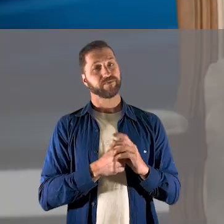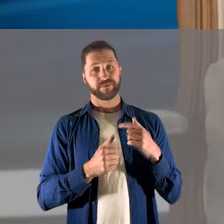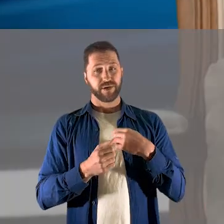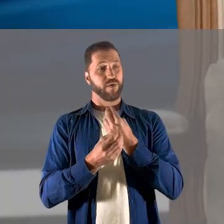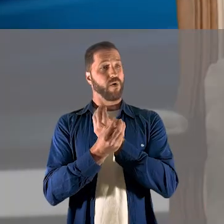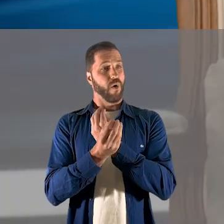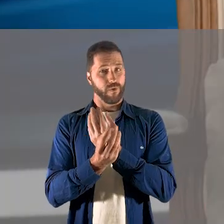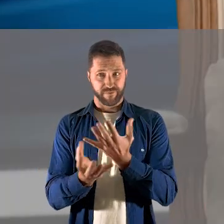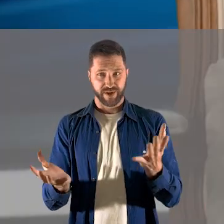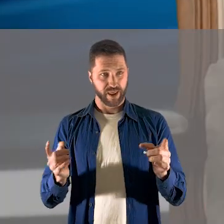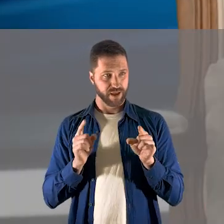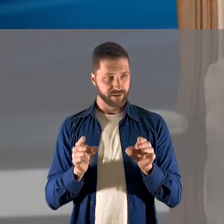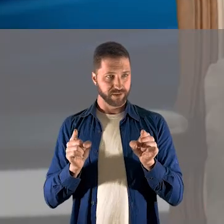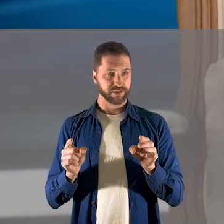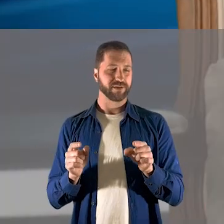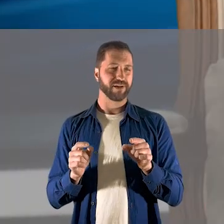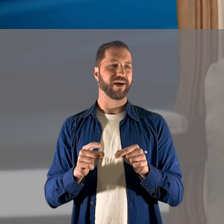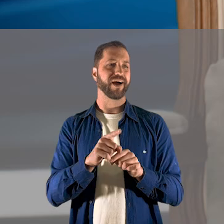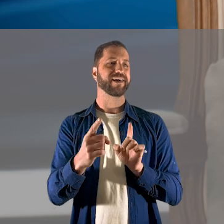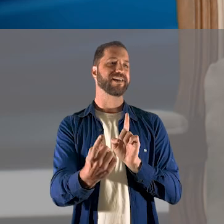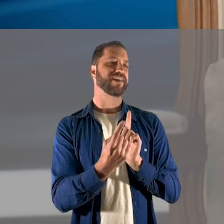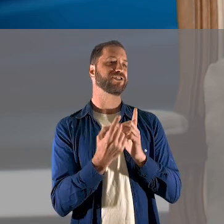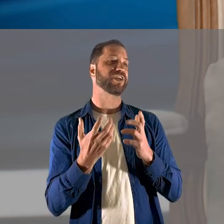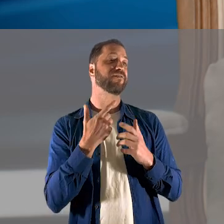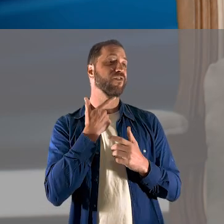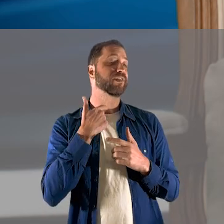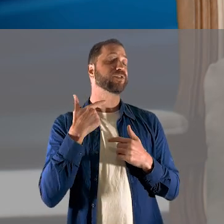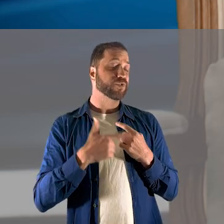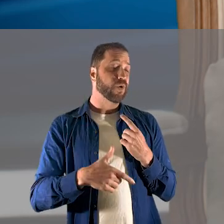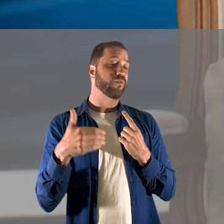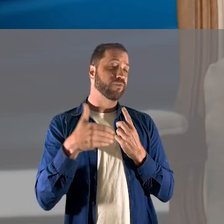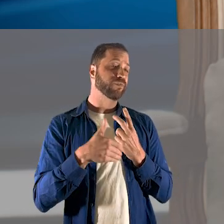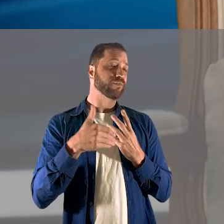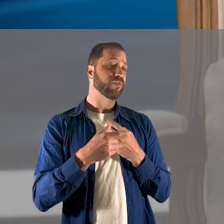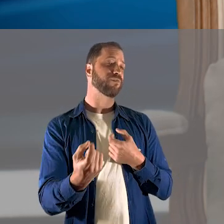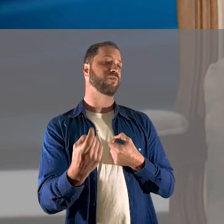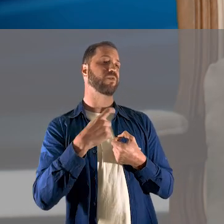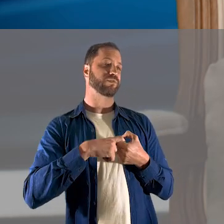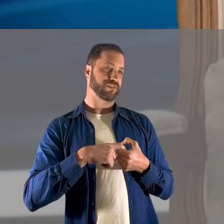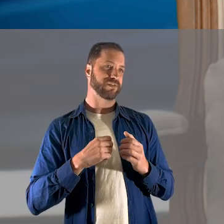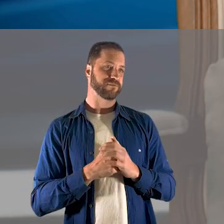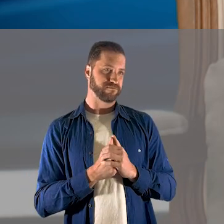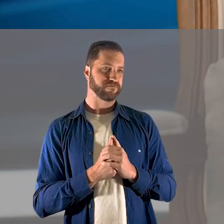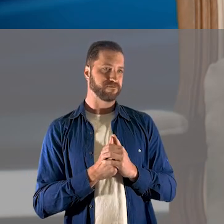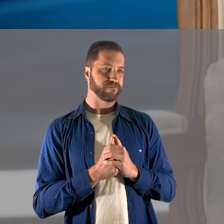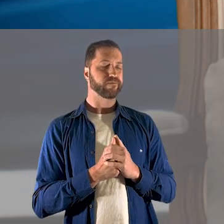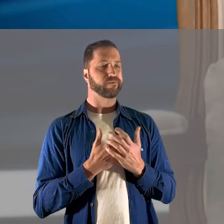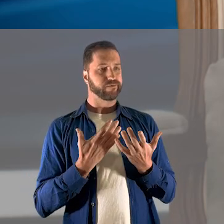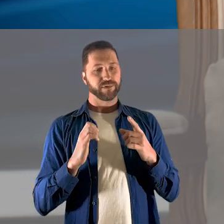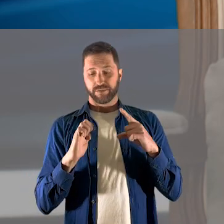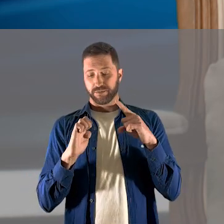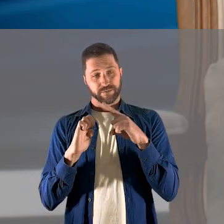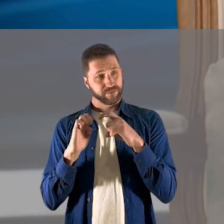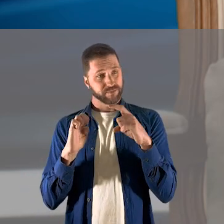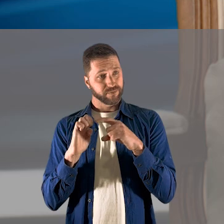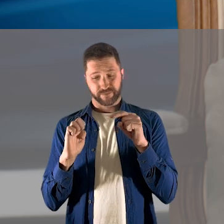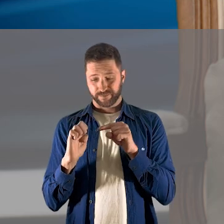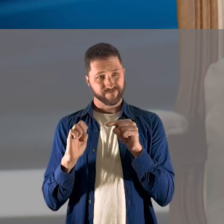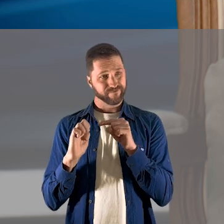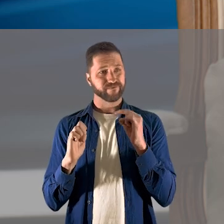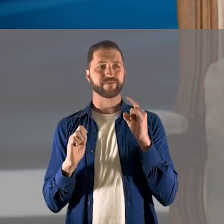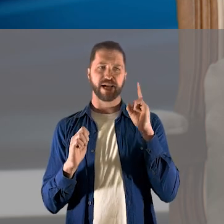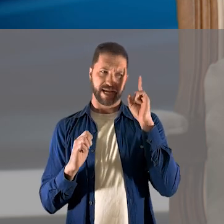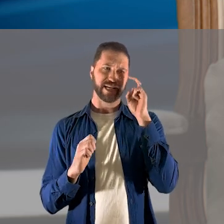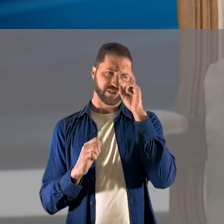quando eu ofereço isso faz com que as clientes queiram voltar mil vezes né então empreender